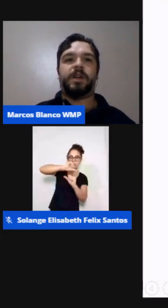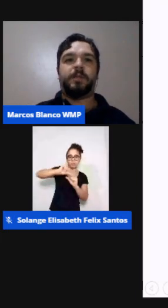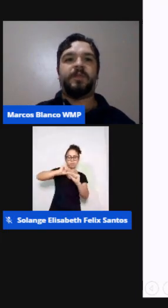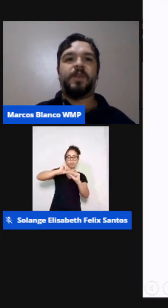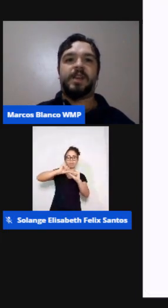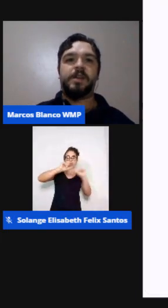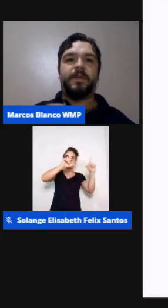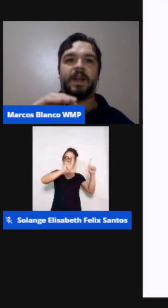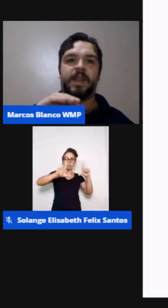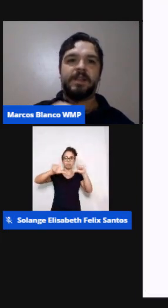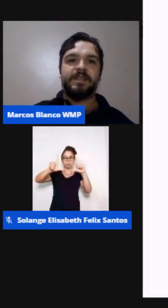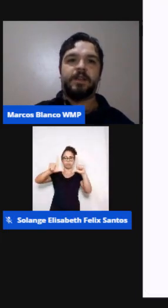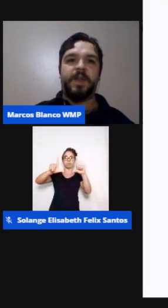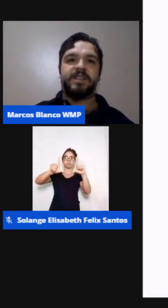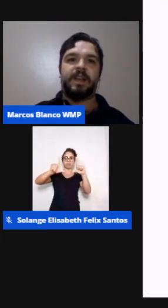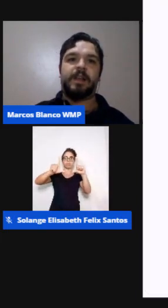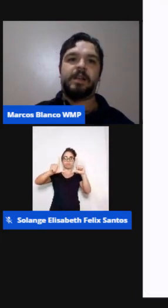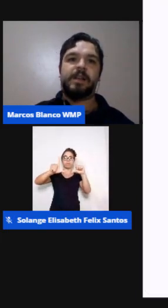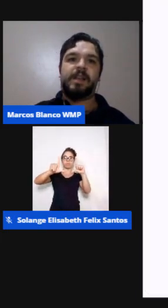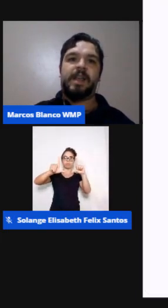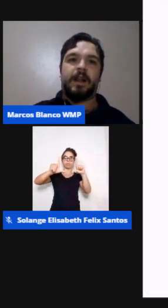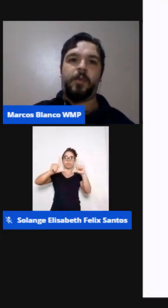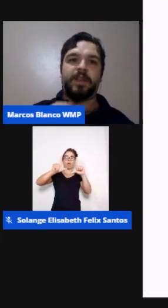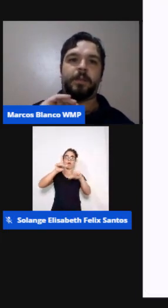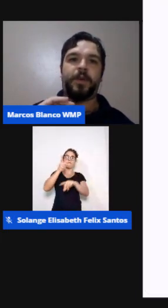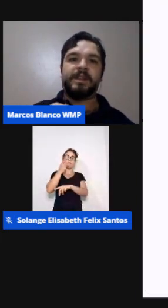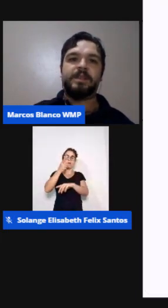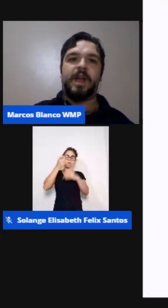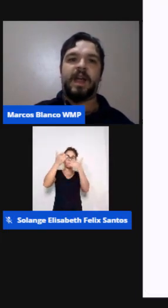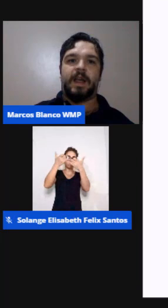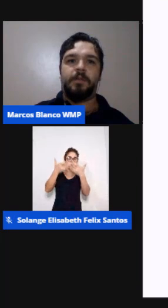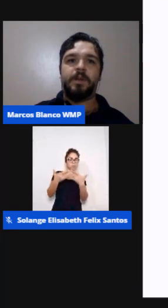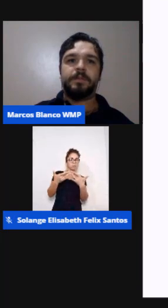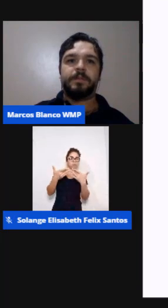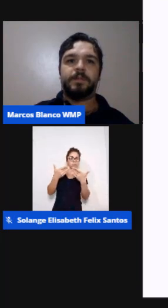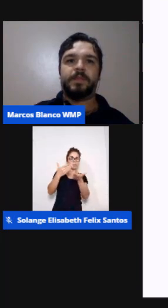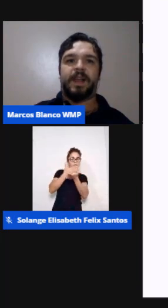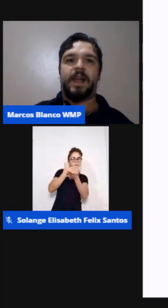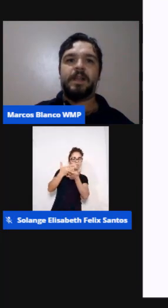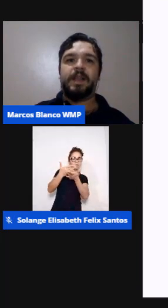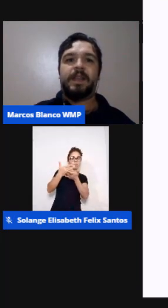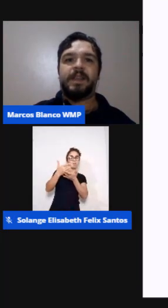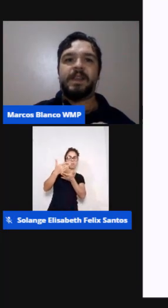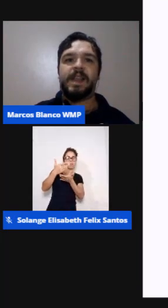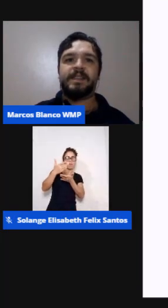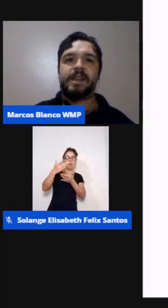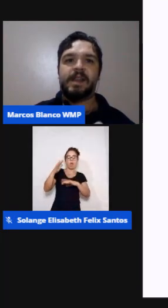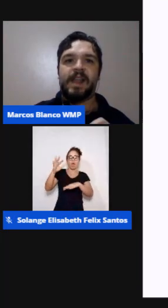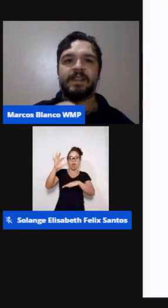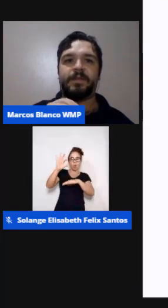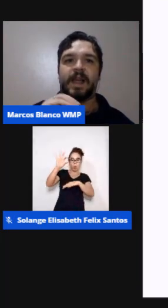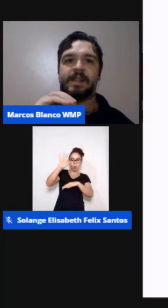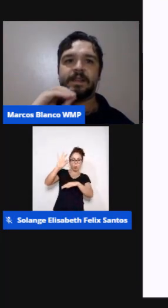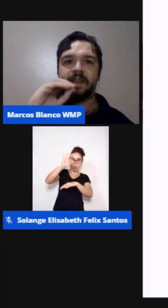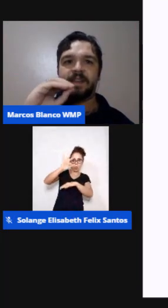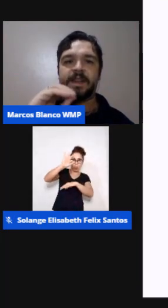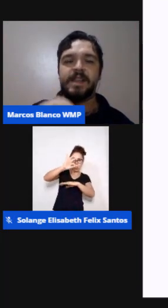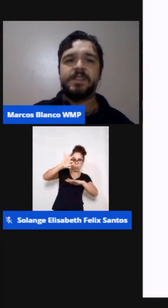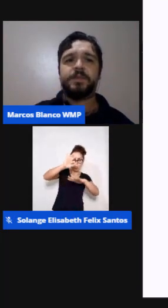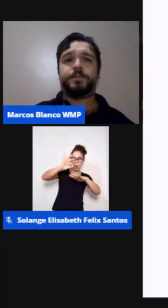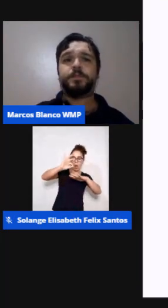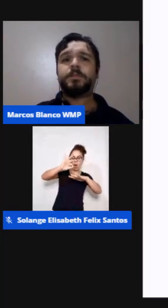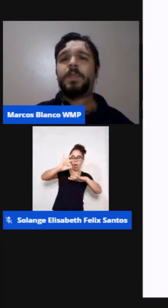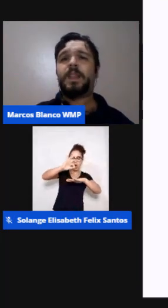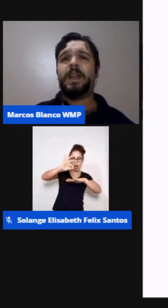a postura, foi que nem eu falei inicialmente, ó, ela bota próxima à água, tá? E nessa fase,